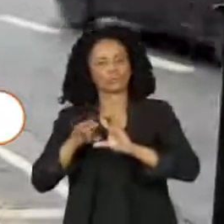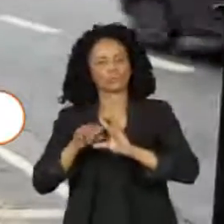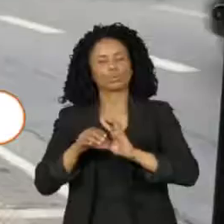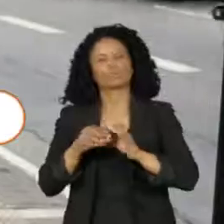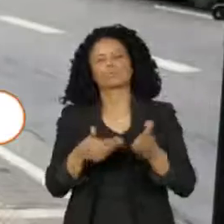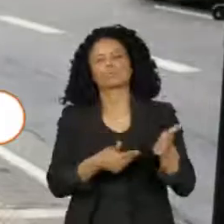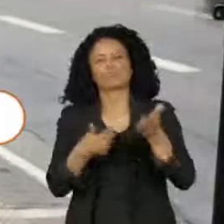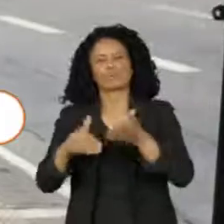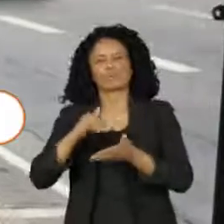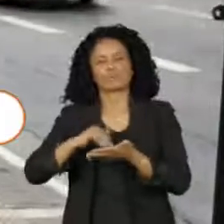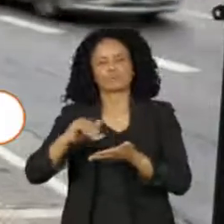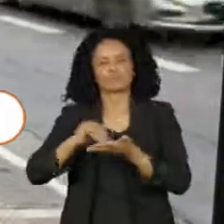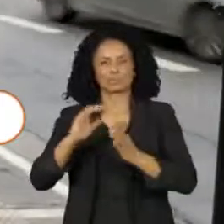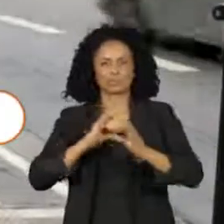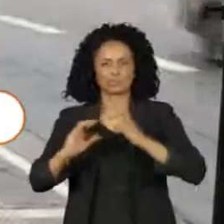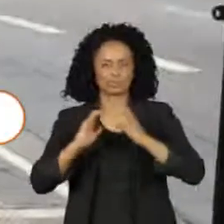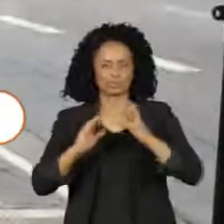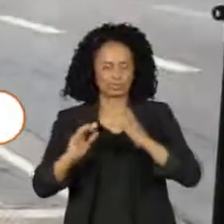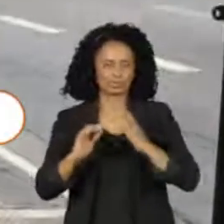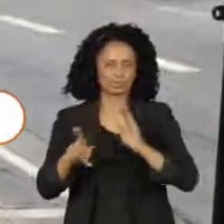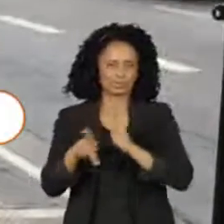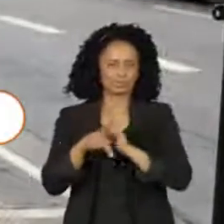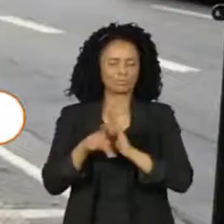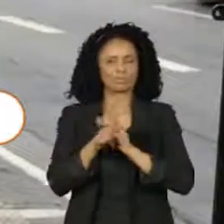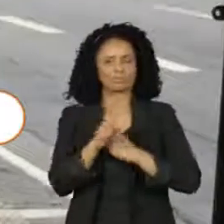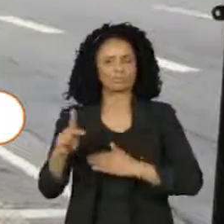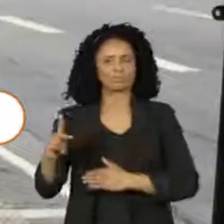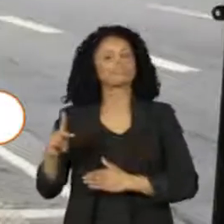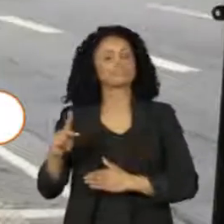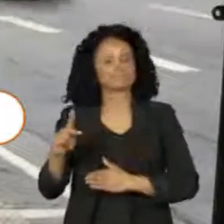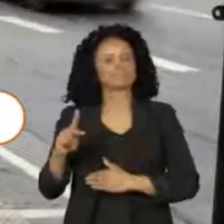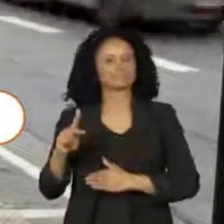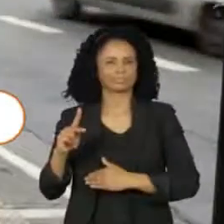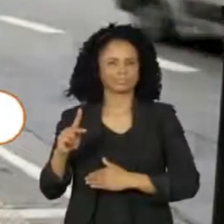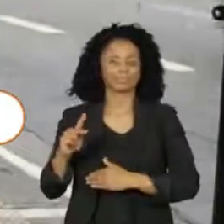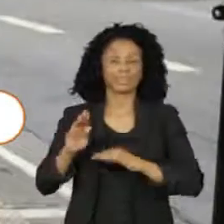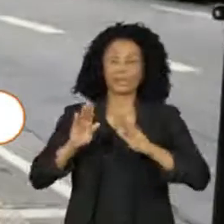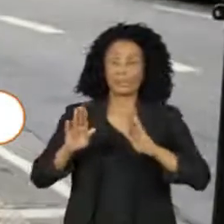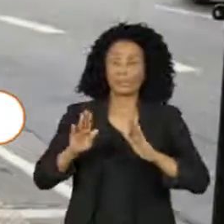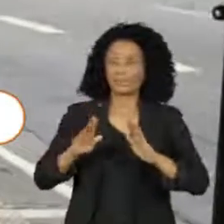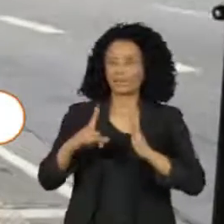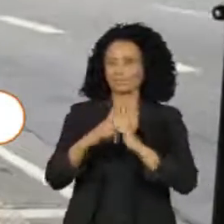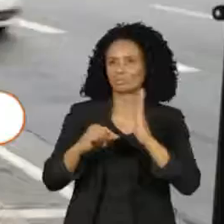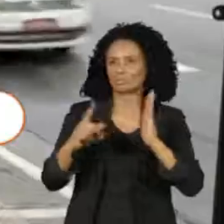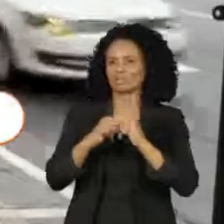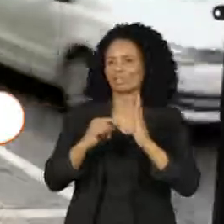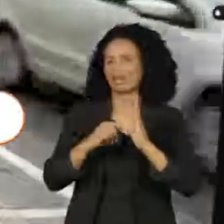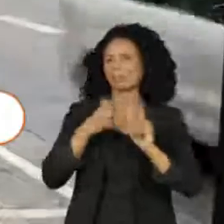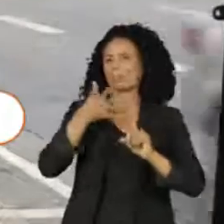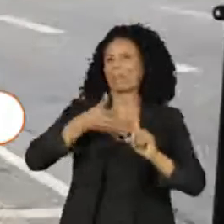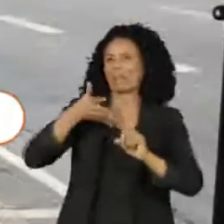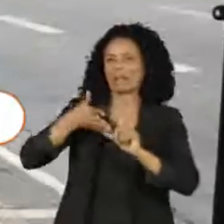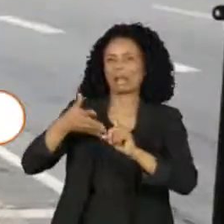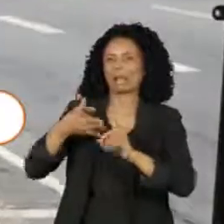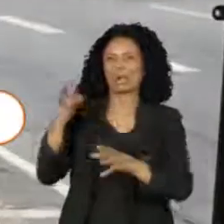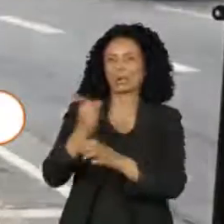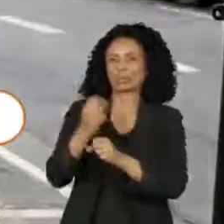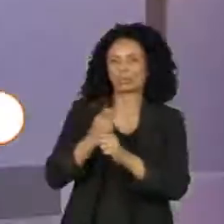da Presidência da República, mas o Palácio do Planalto não quis se pronunciar sobre os números. Edu.